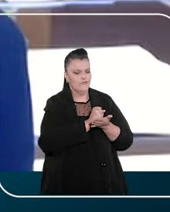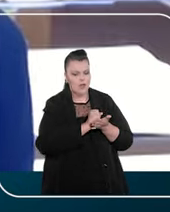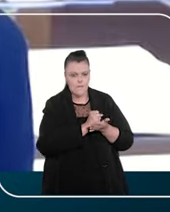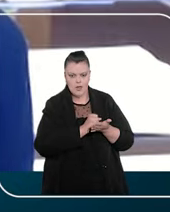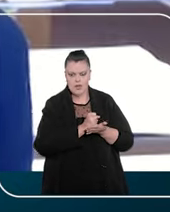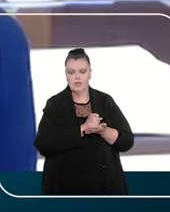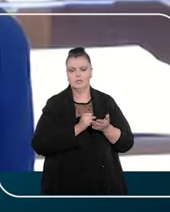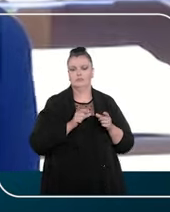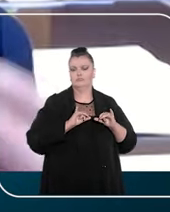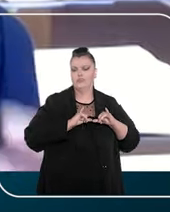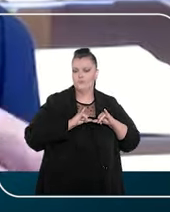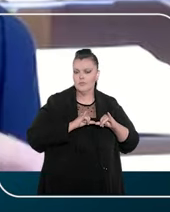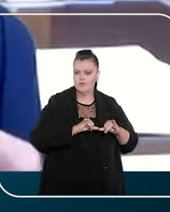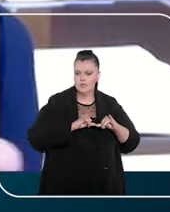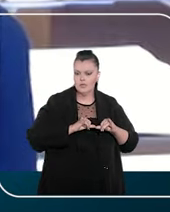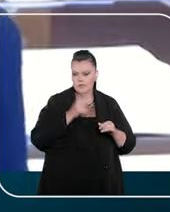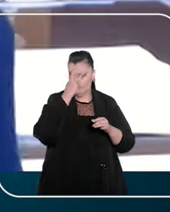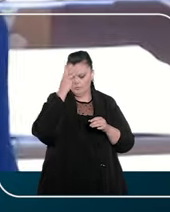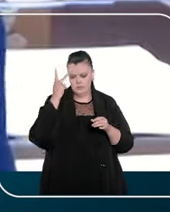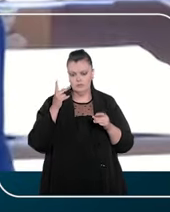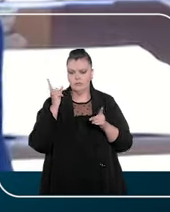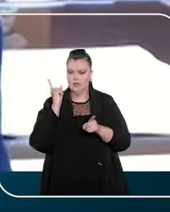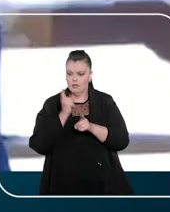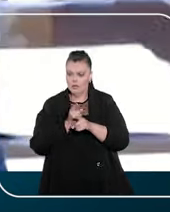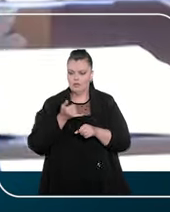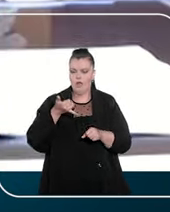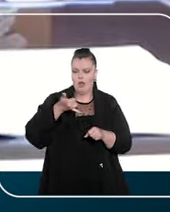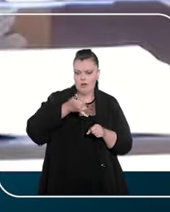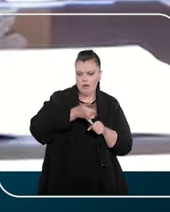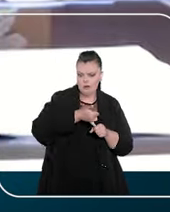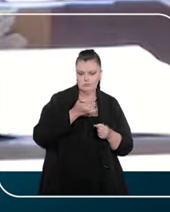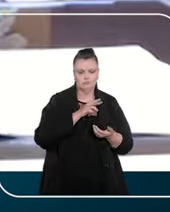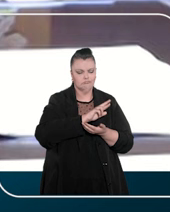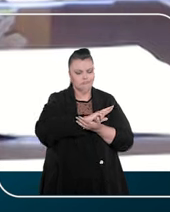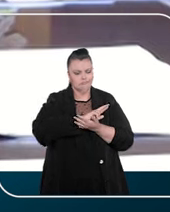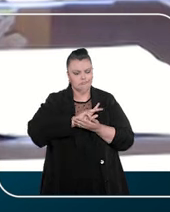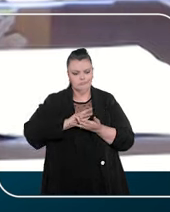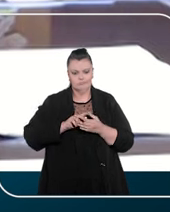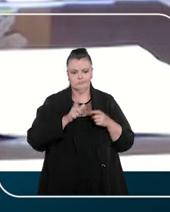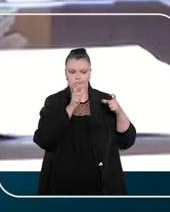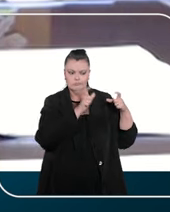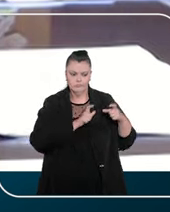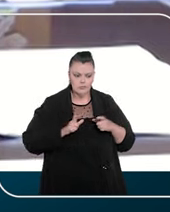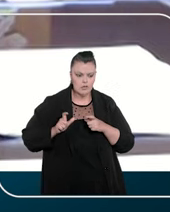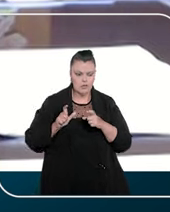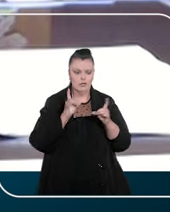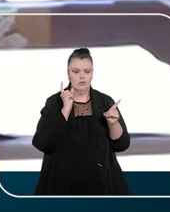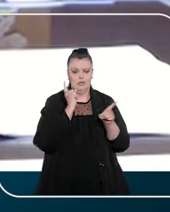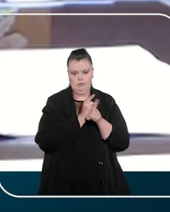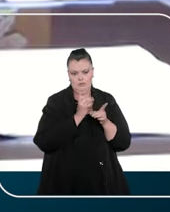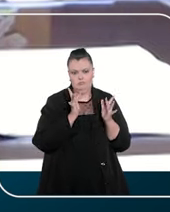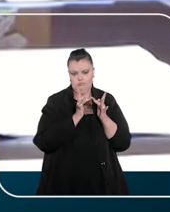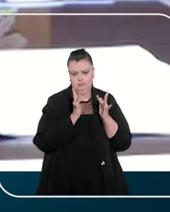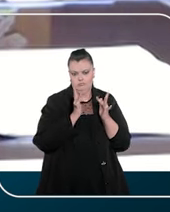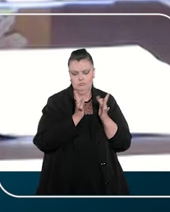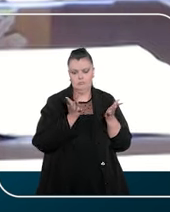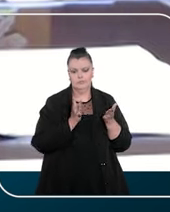onde as pessoas se encontram, posto de gasolina. E acho que ele tem absoluta razão naquilo que ele fala a